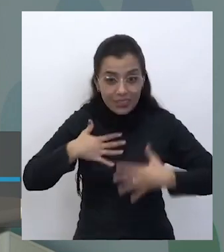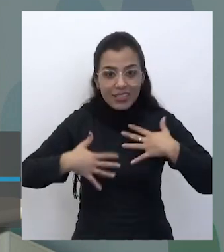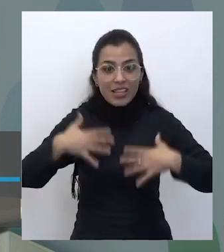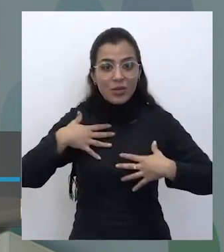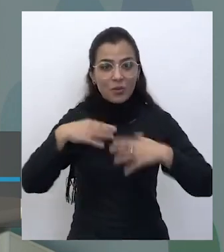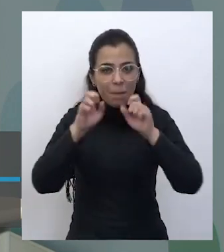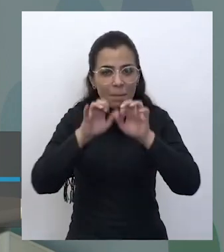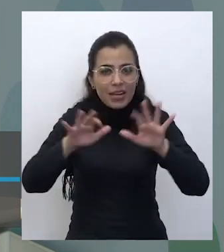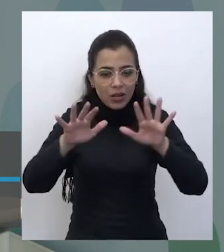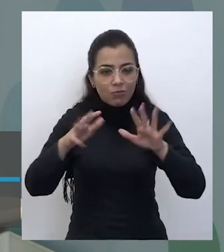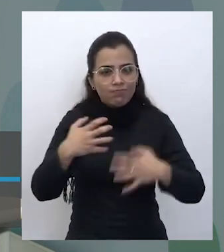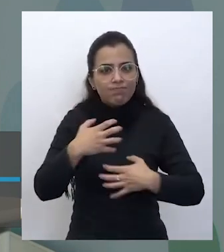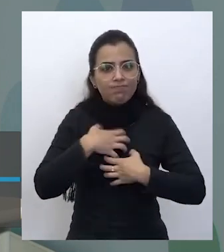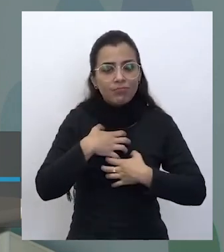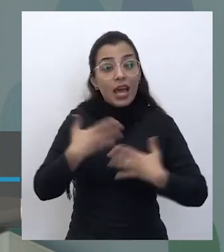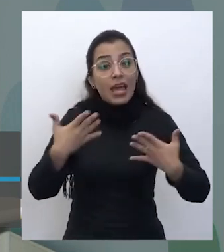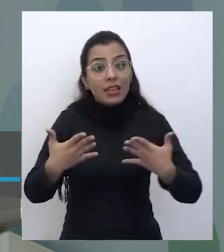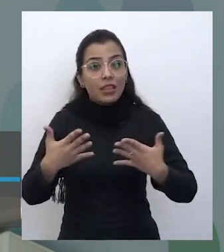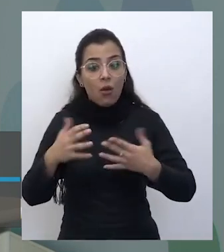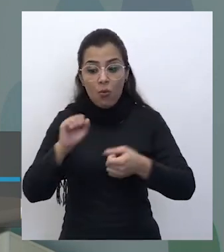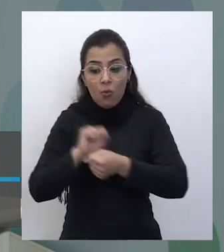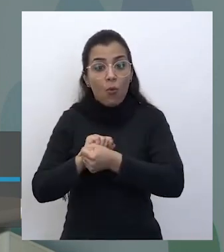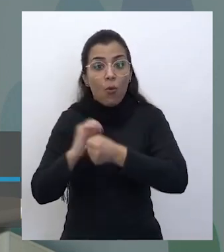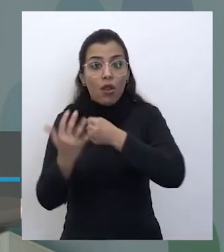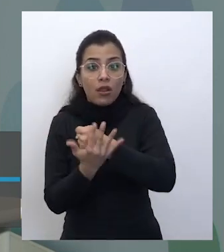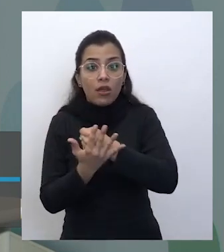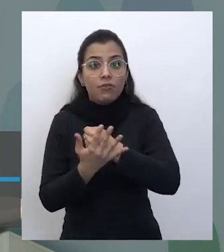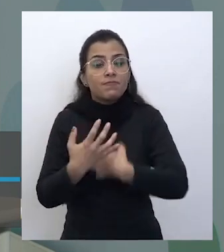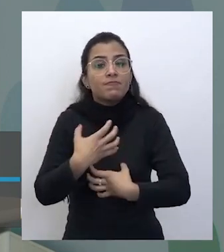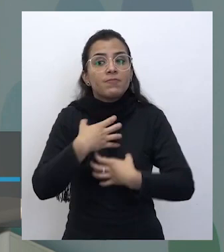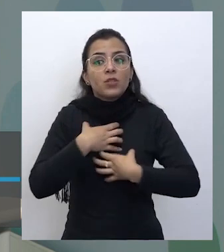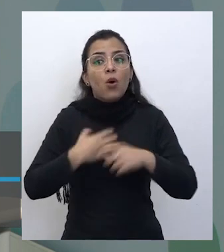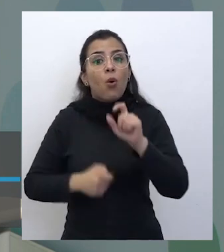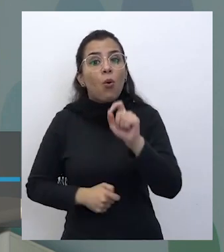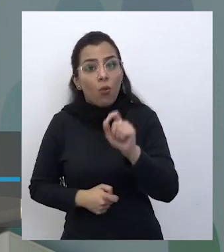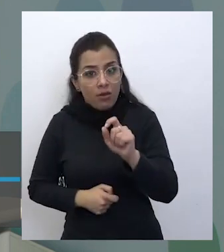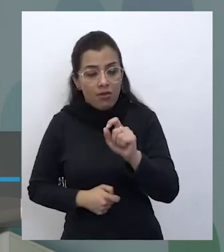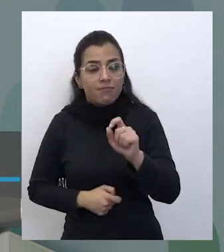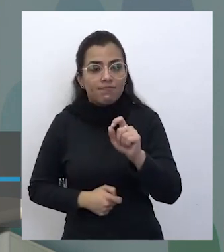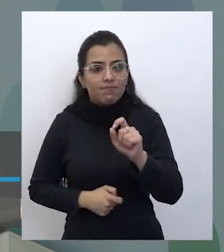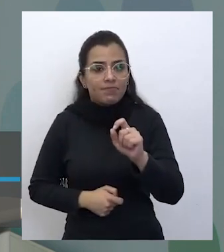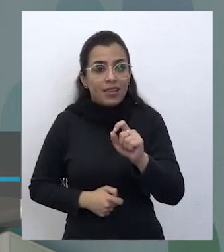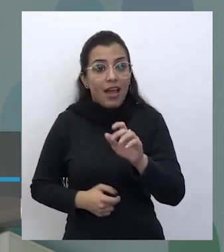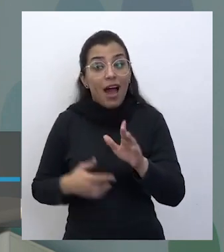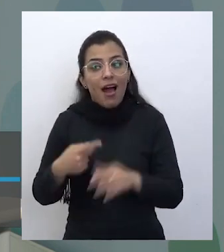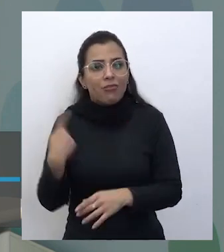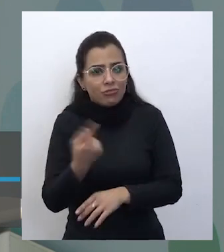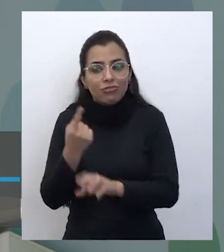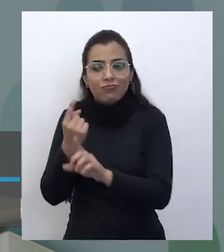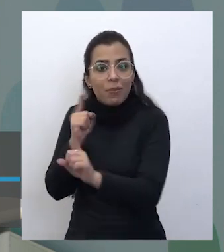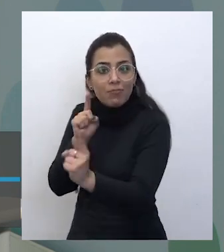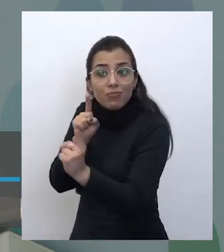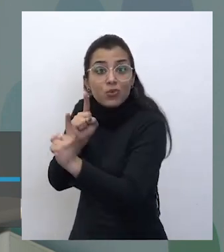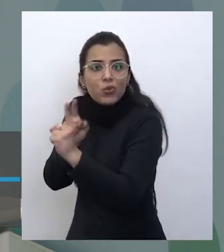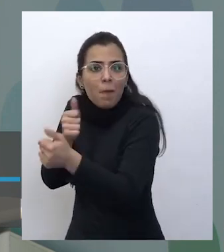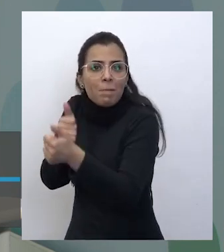A ciência, a consciência de que estamos muito próximos uns dos outros, mesmo que nós não nos toquemos. Então, a professora